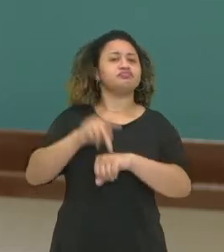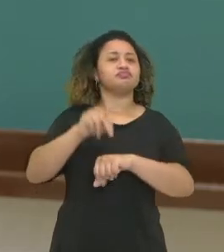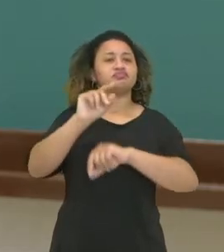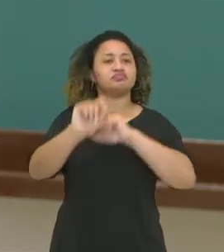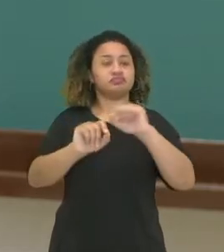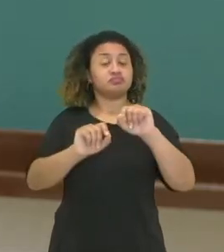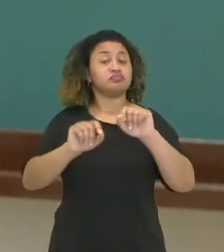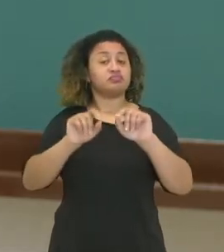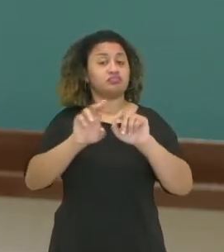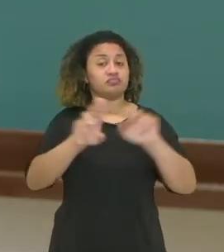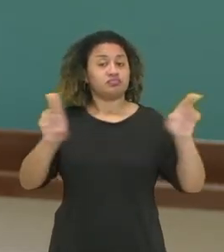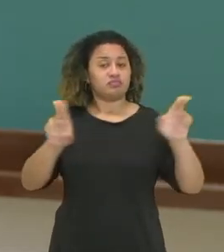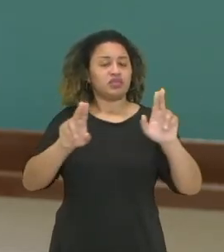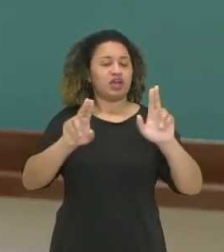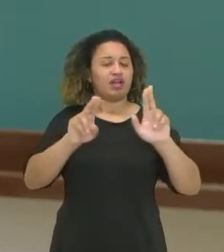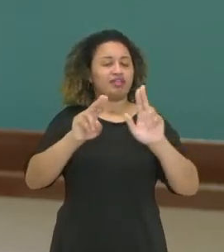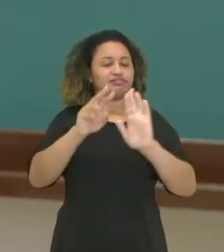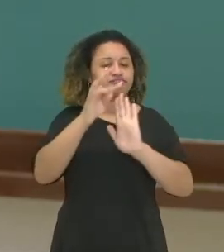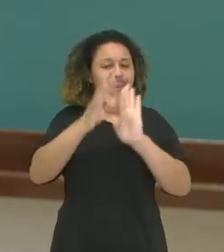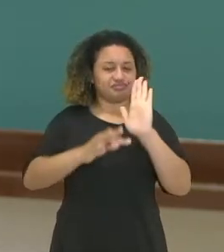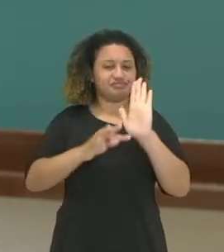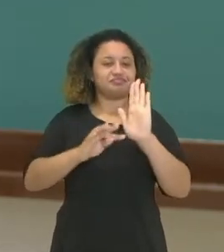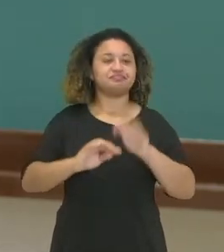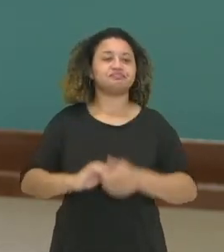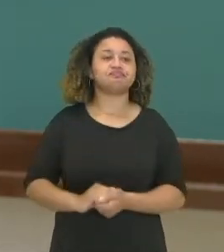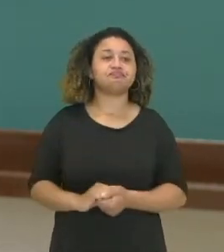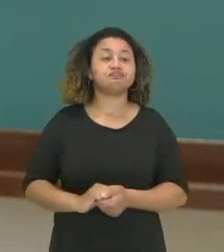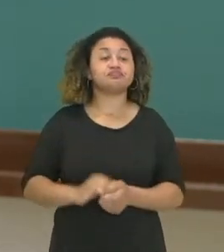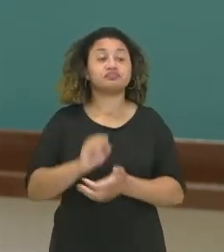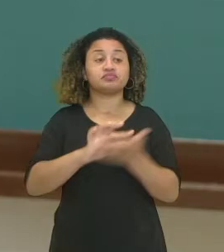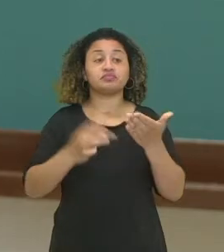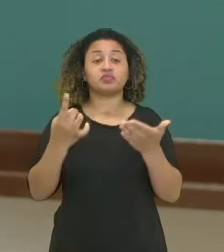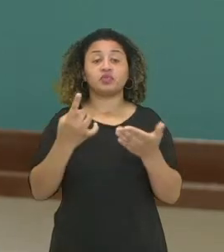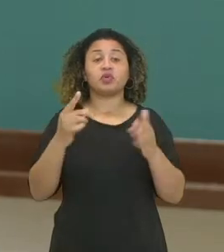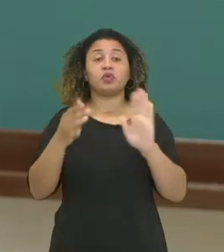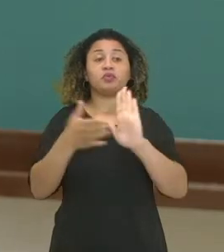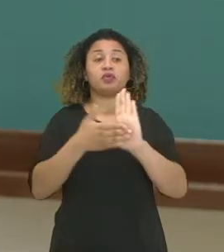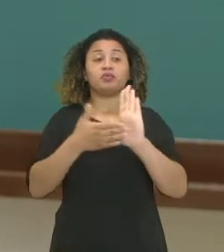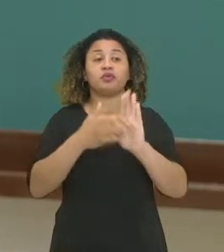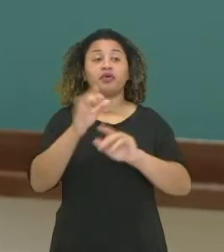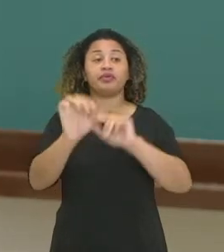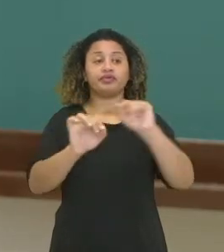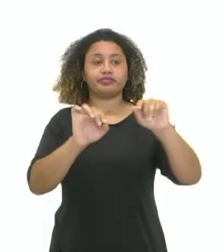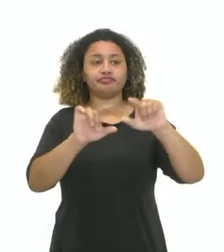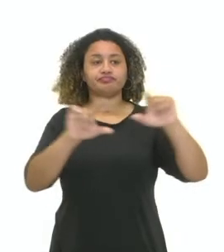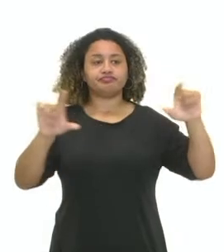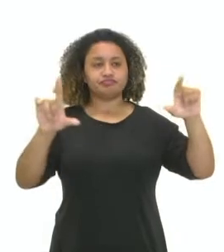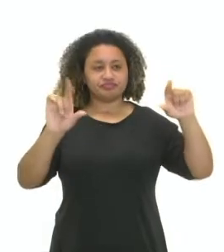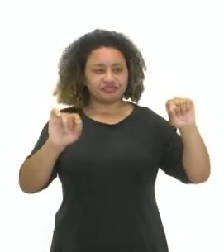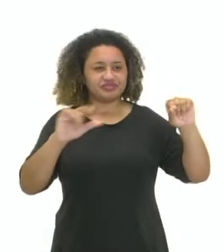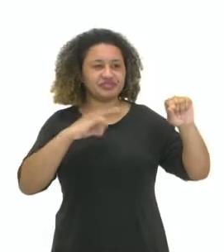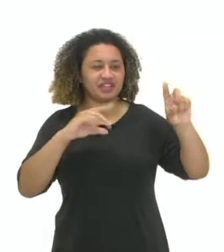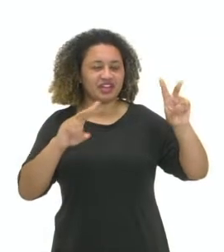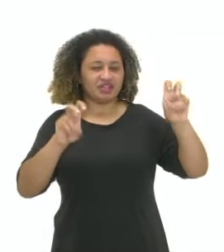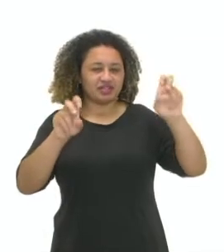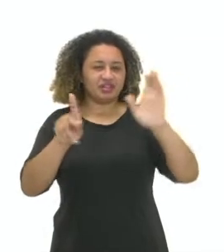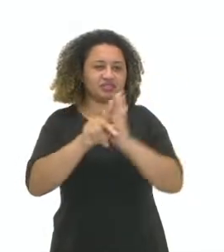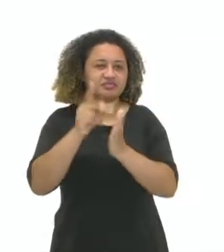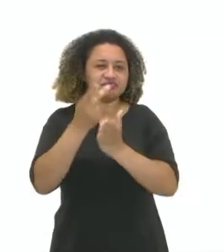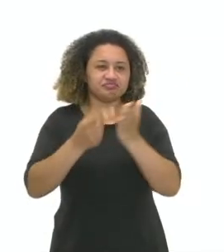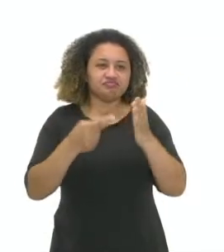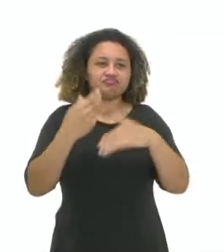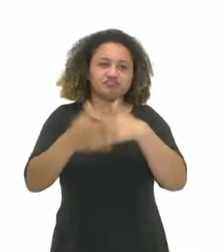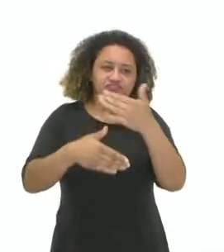Amanhã. Atividade 1, a proposta é a seguinte: e se encorpando em tela entre todos e se